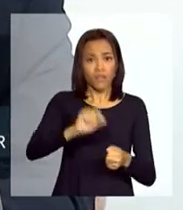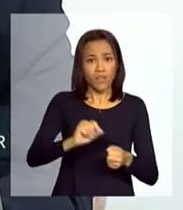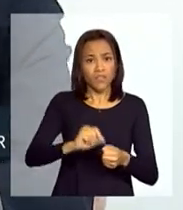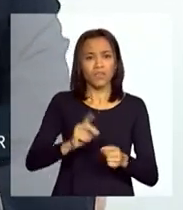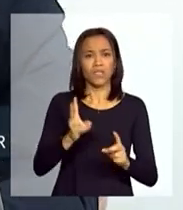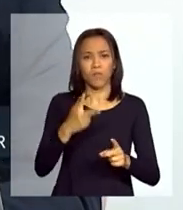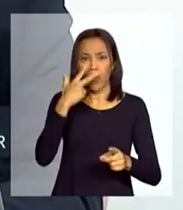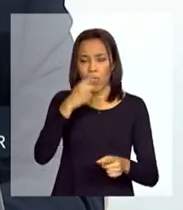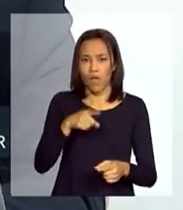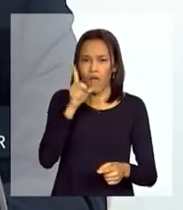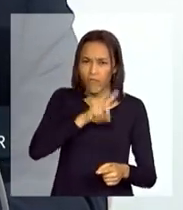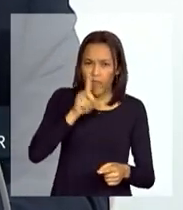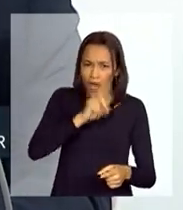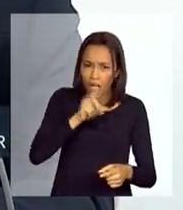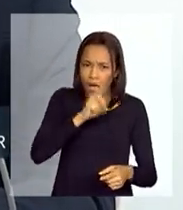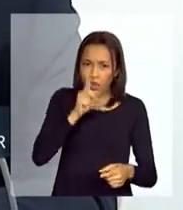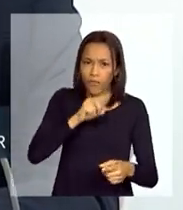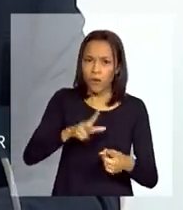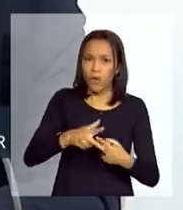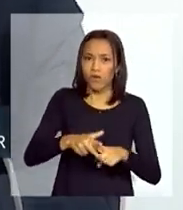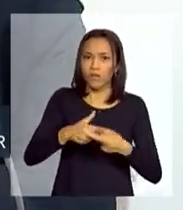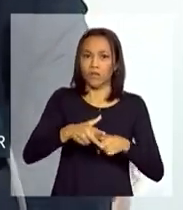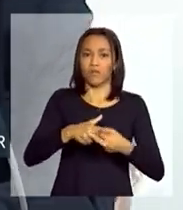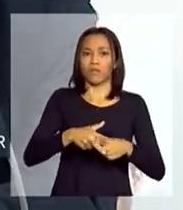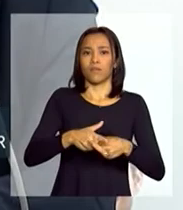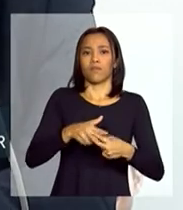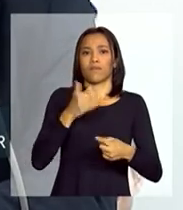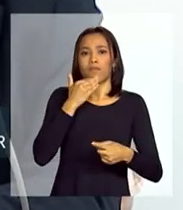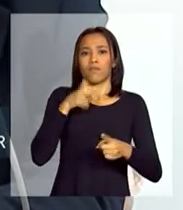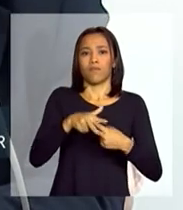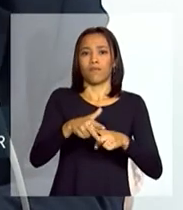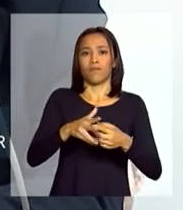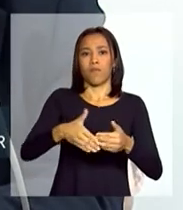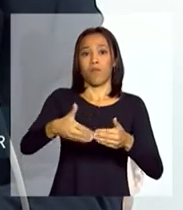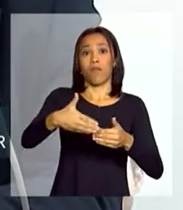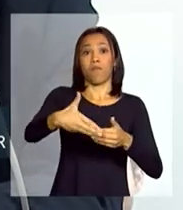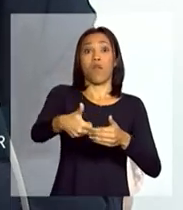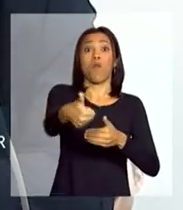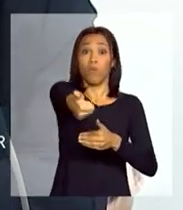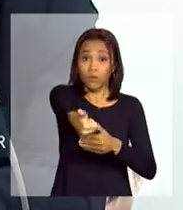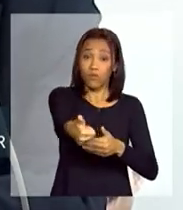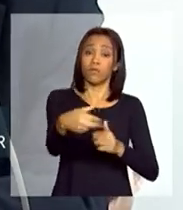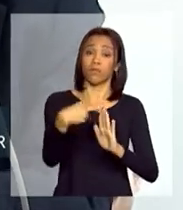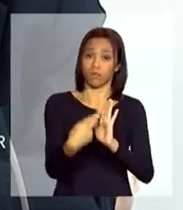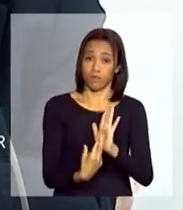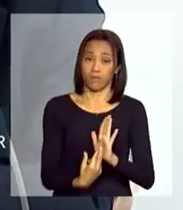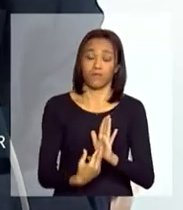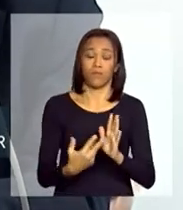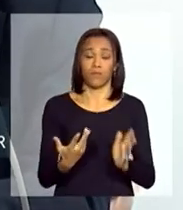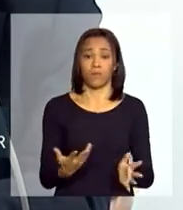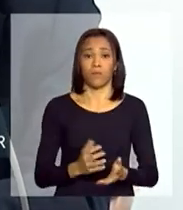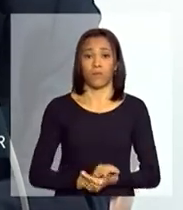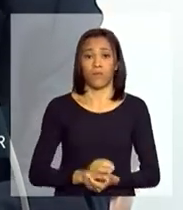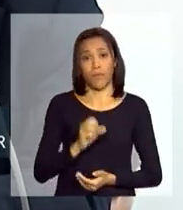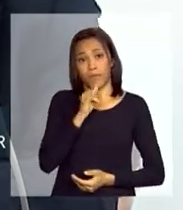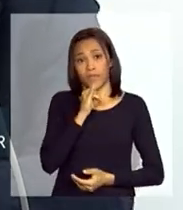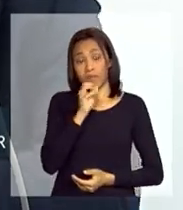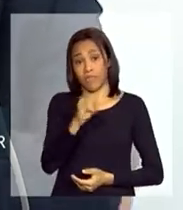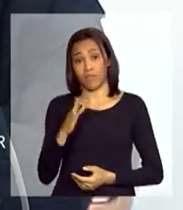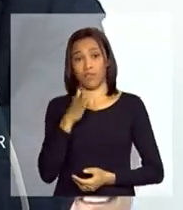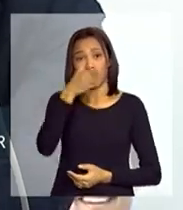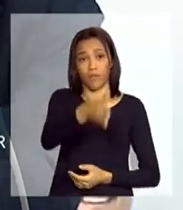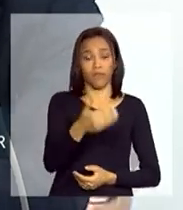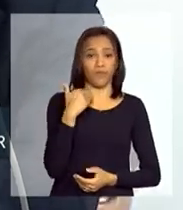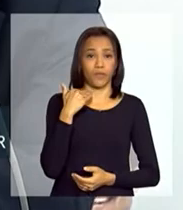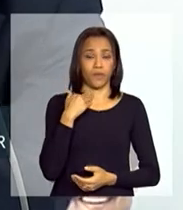aperfeiçoamentos Esse é um aperfeiçoamento decisivo porque ao você eu coloco a pessoa vai num instrução financeira